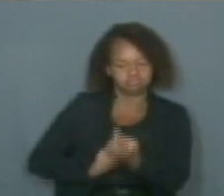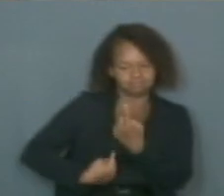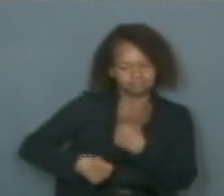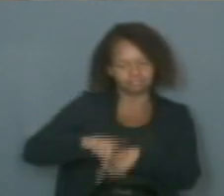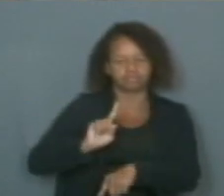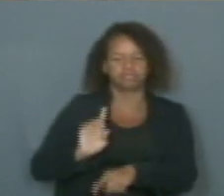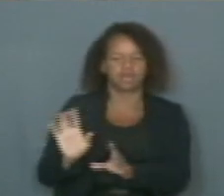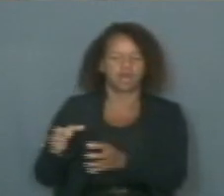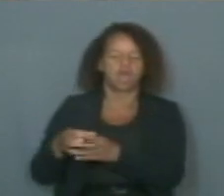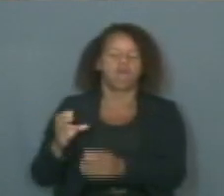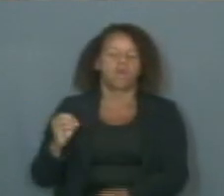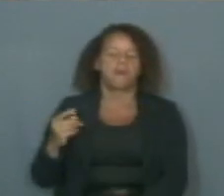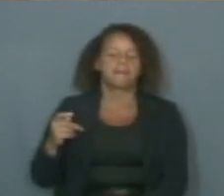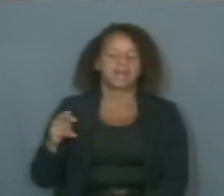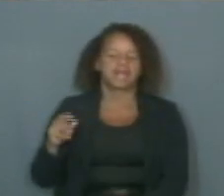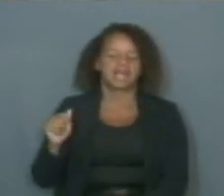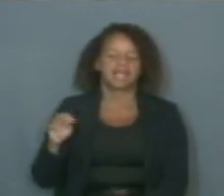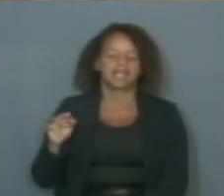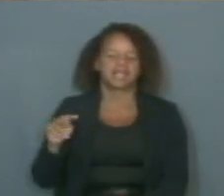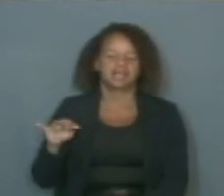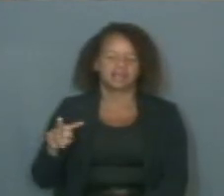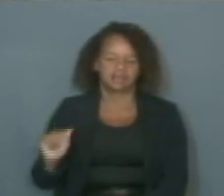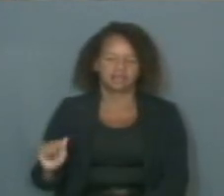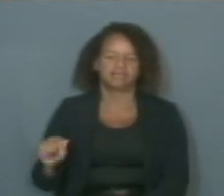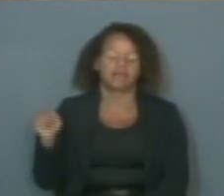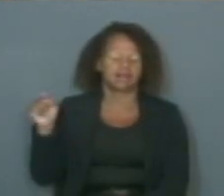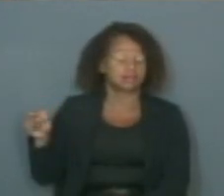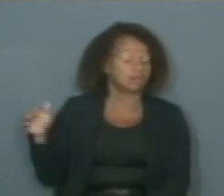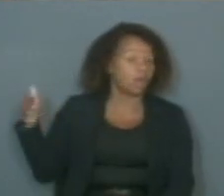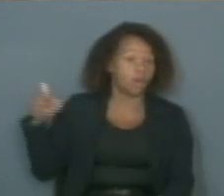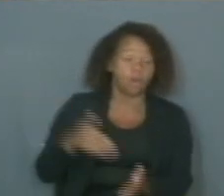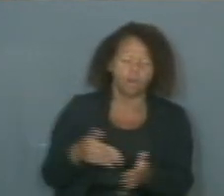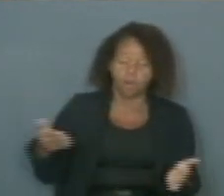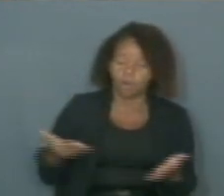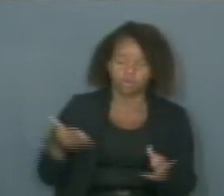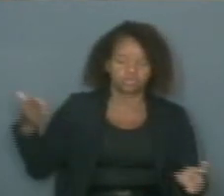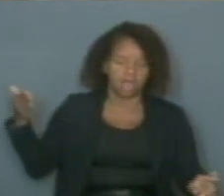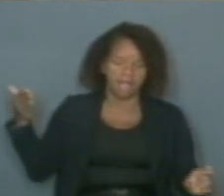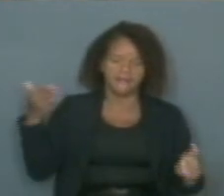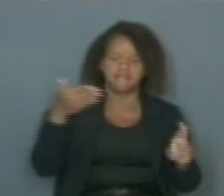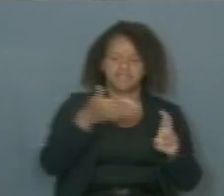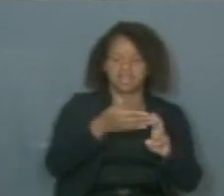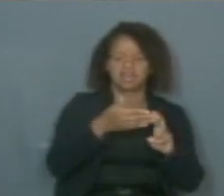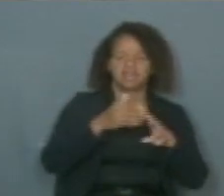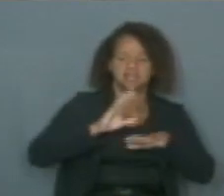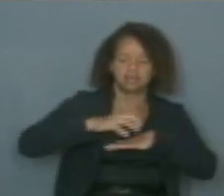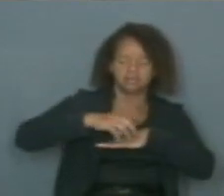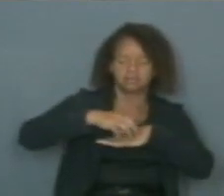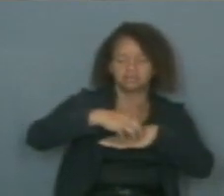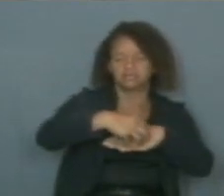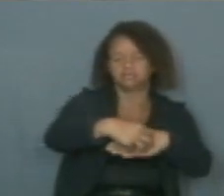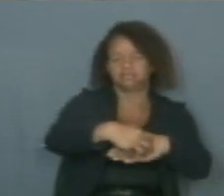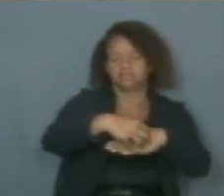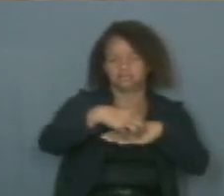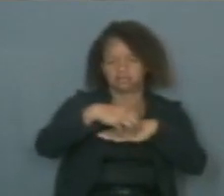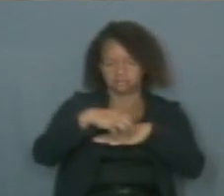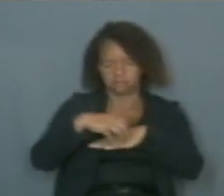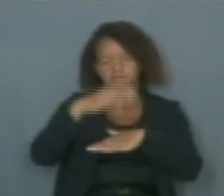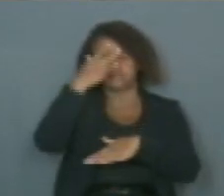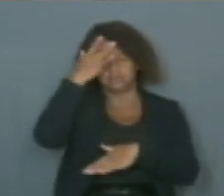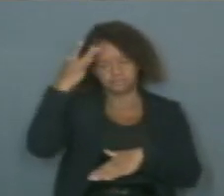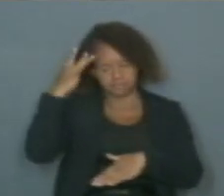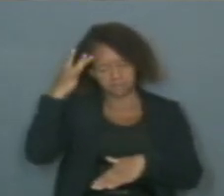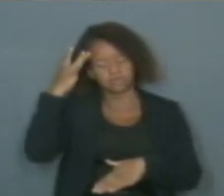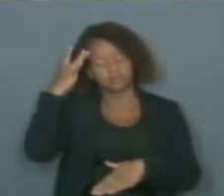reergueu a cooperativa, e até hoje a Copernorte é uma referência de transporte de